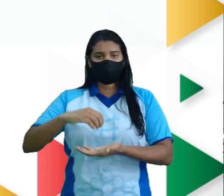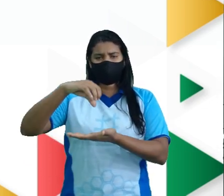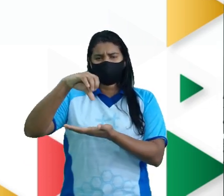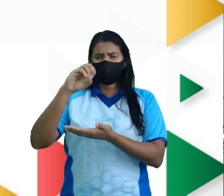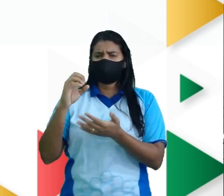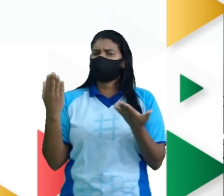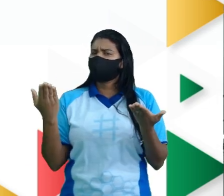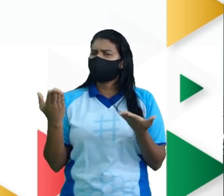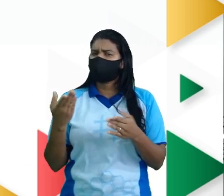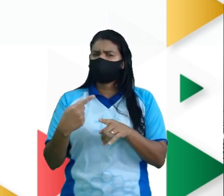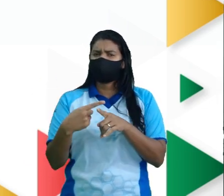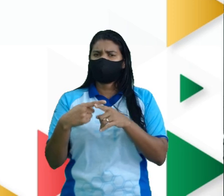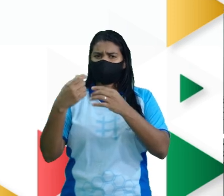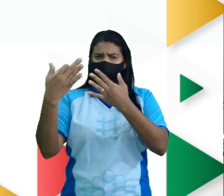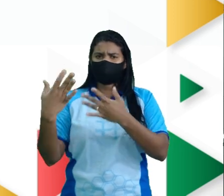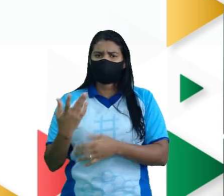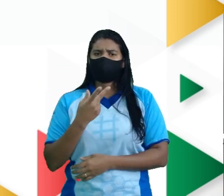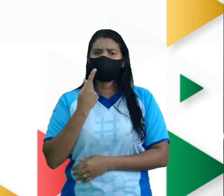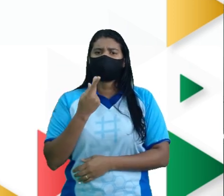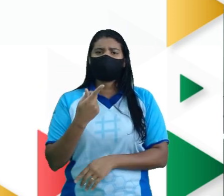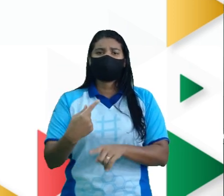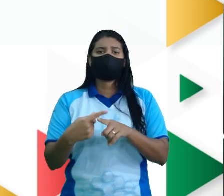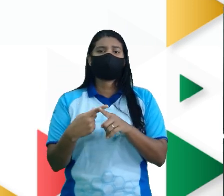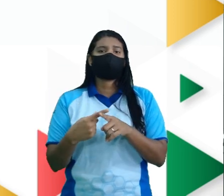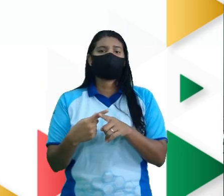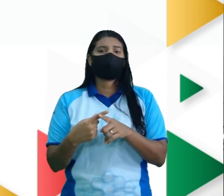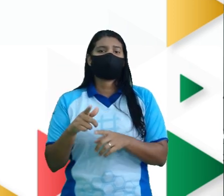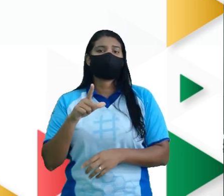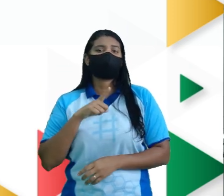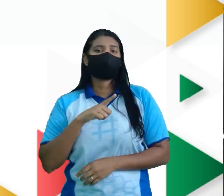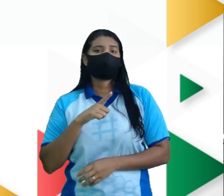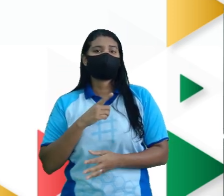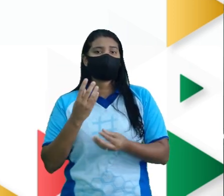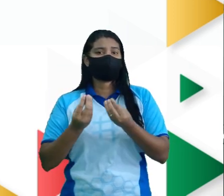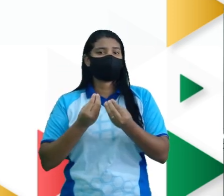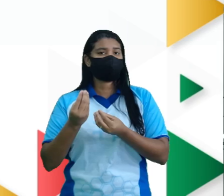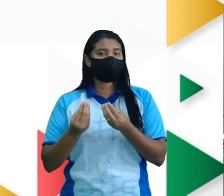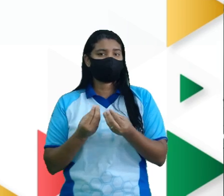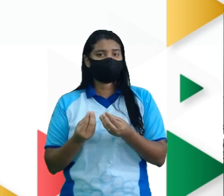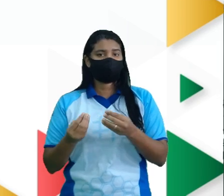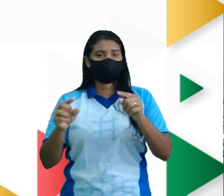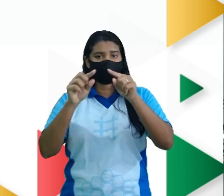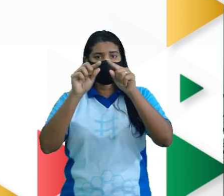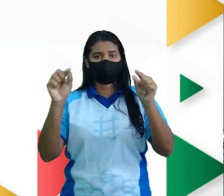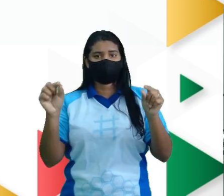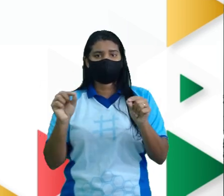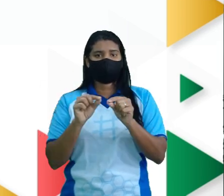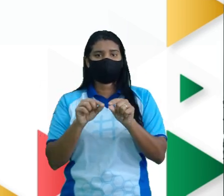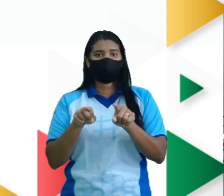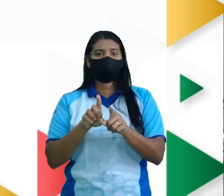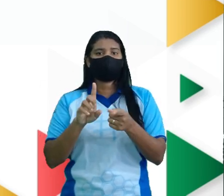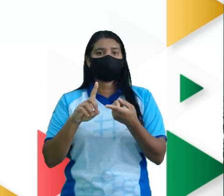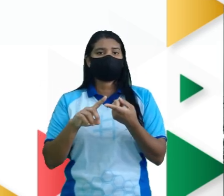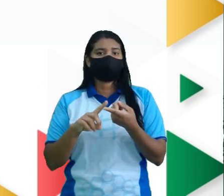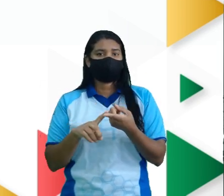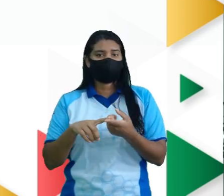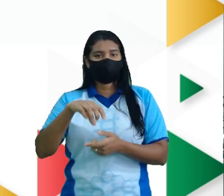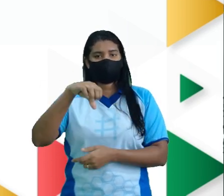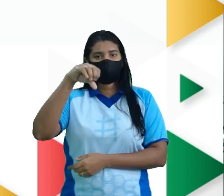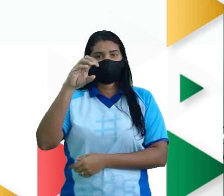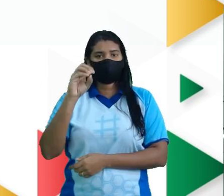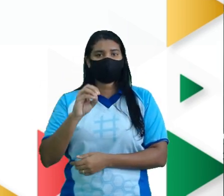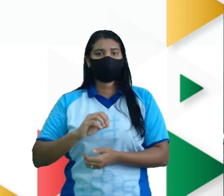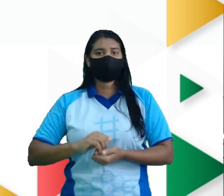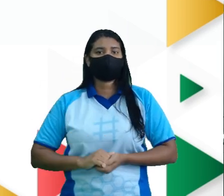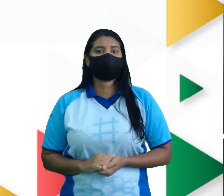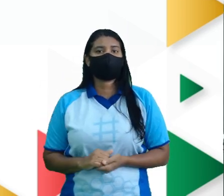Por que a gente fala esquadro 90 graus? Porque esse triângulo, a forma que ele tem triangular, tem um ângulo reto aí a 90 graus.